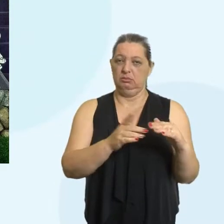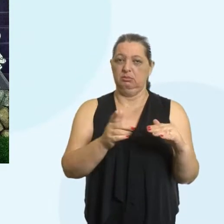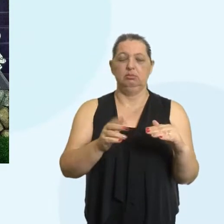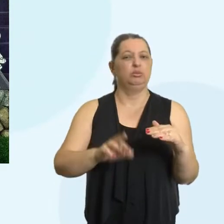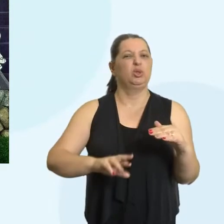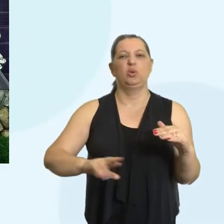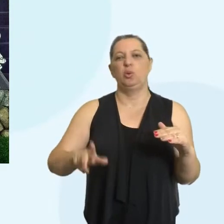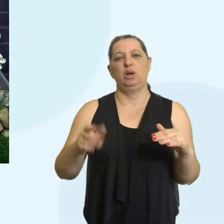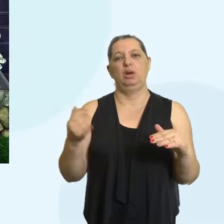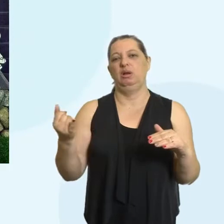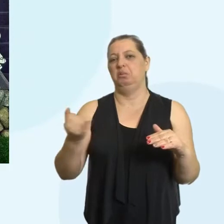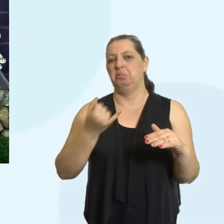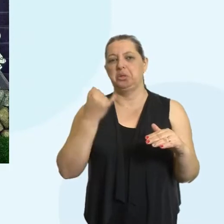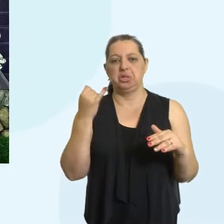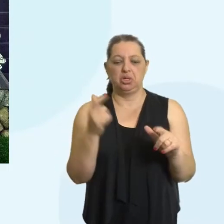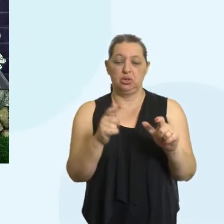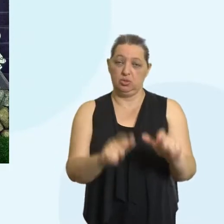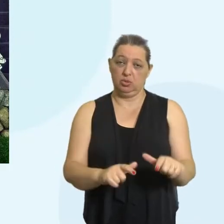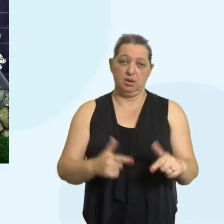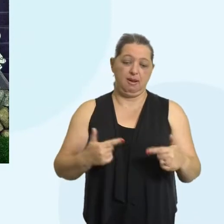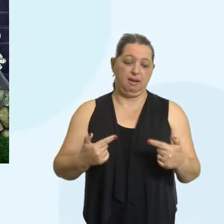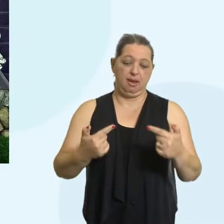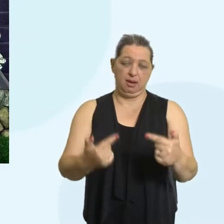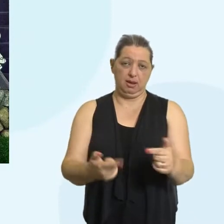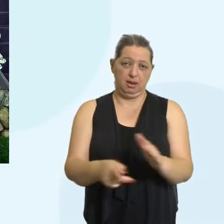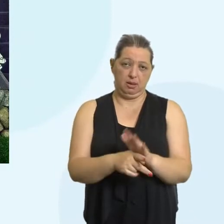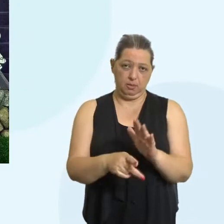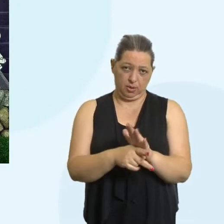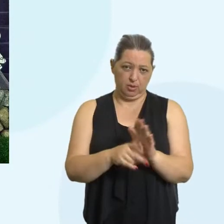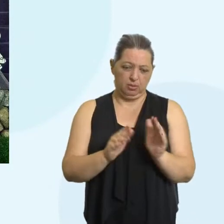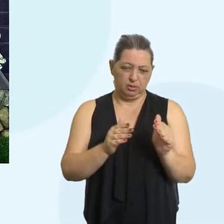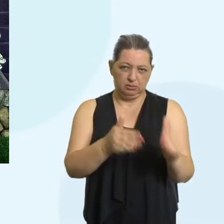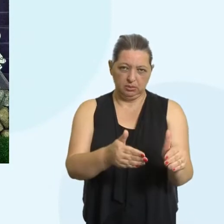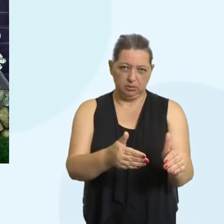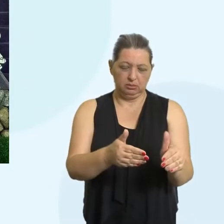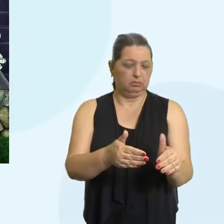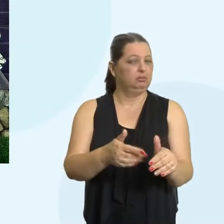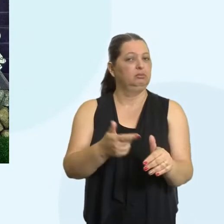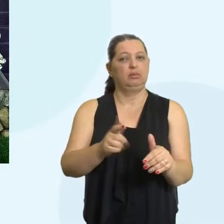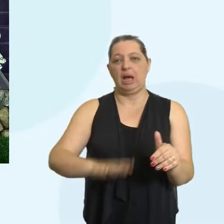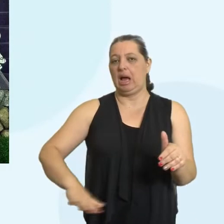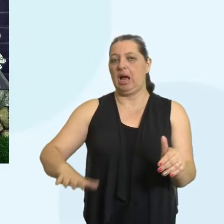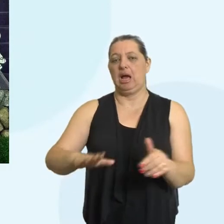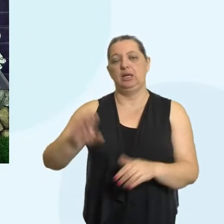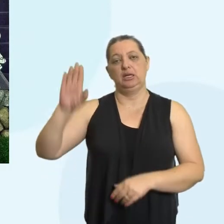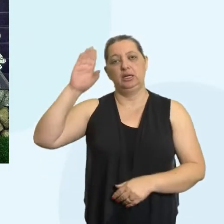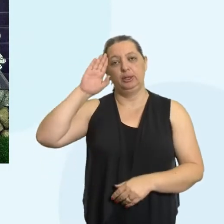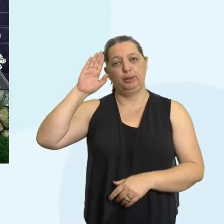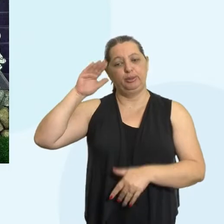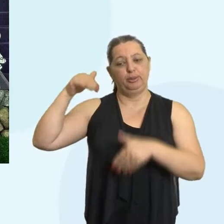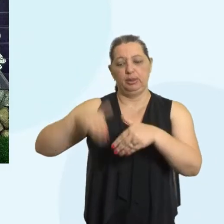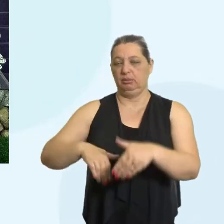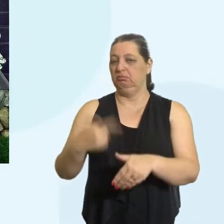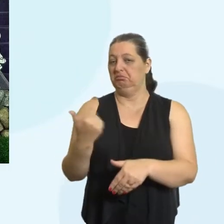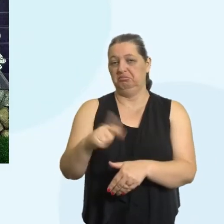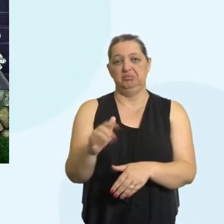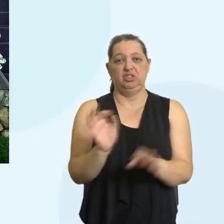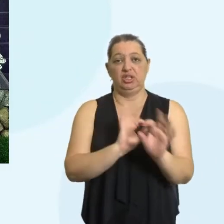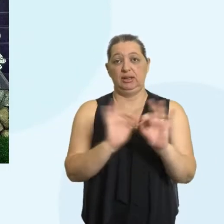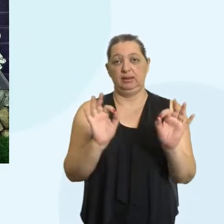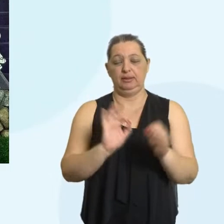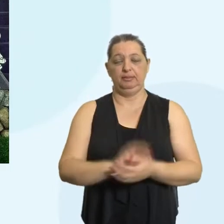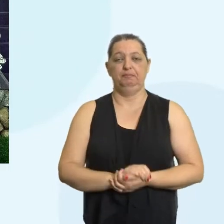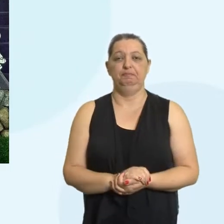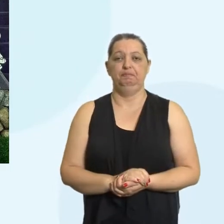importante nessa guerra específica não era uma área militar não tinham soldados não tinha nada